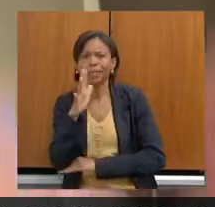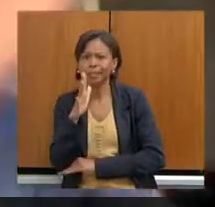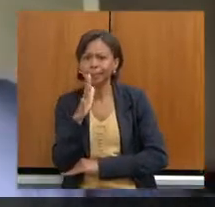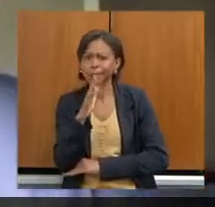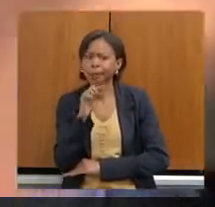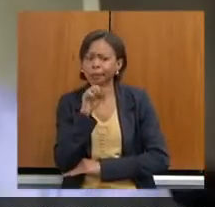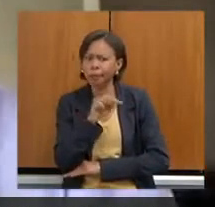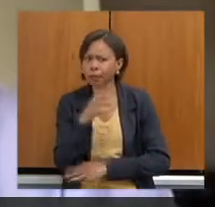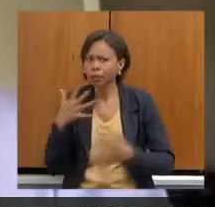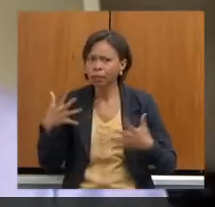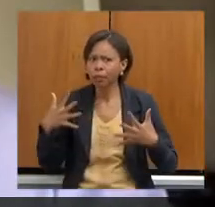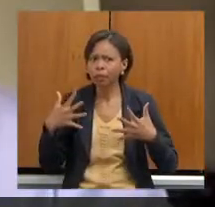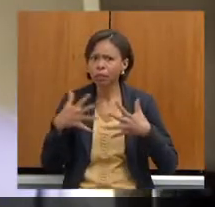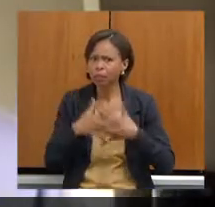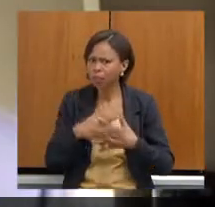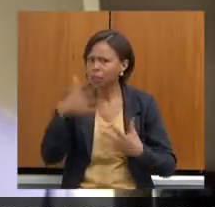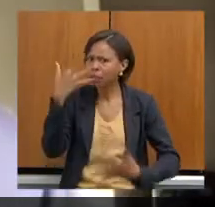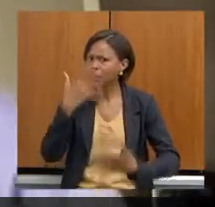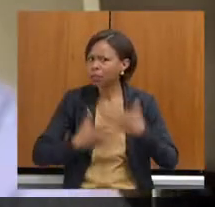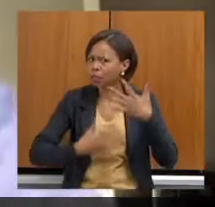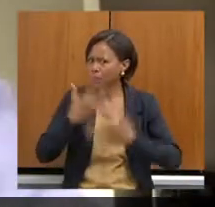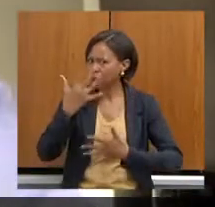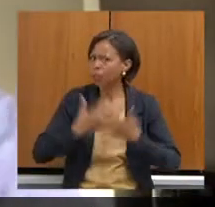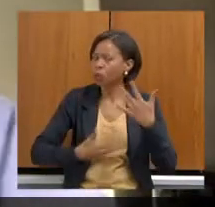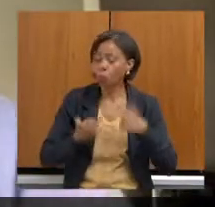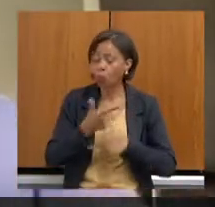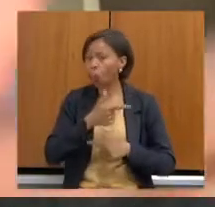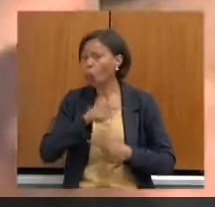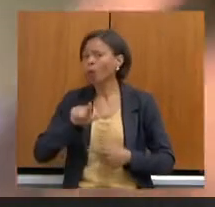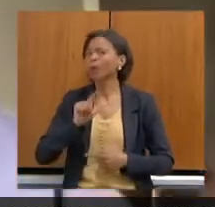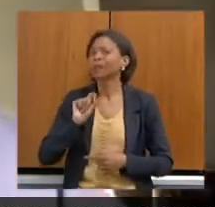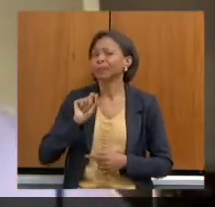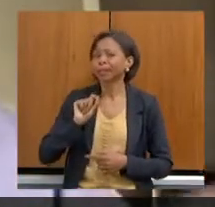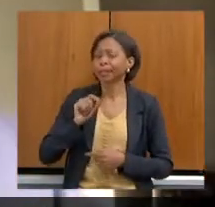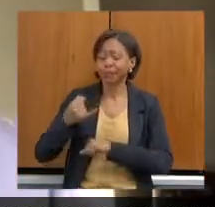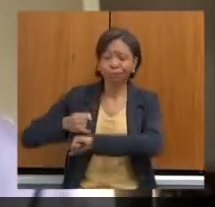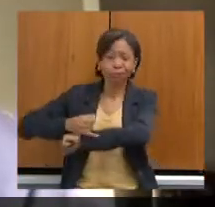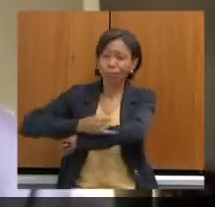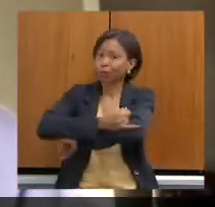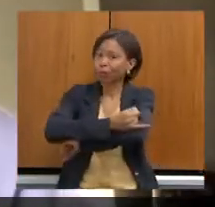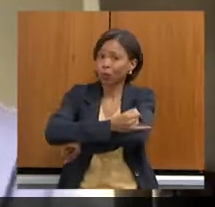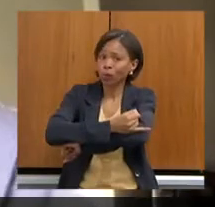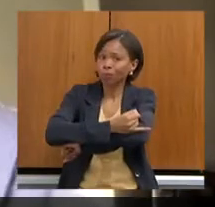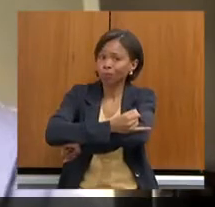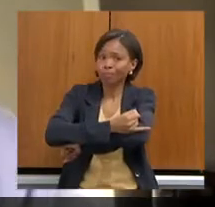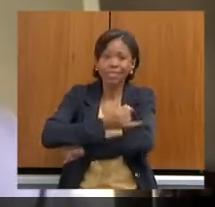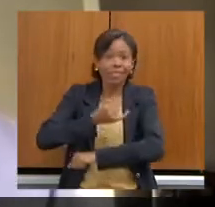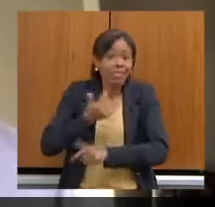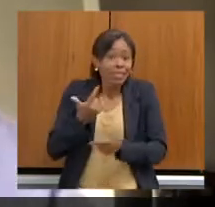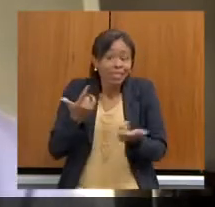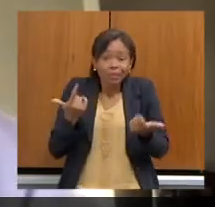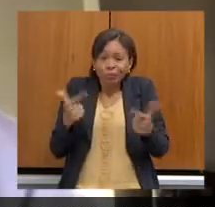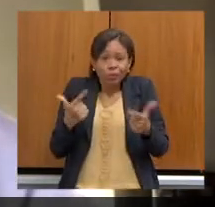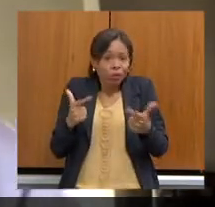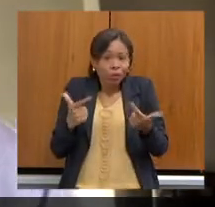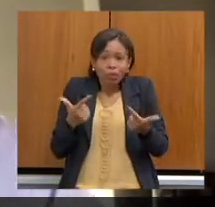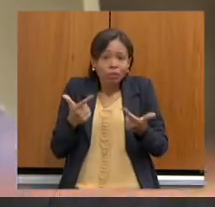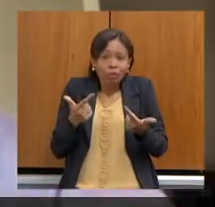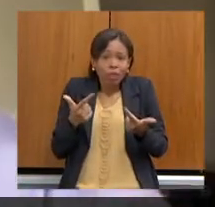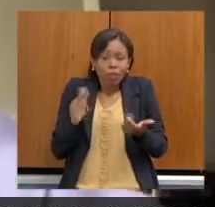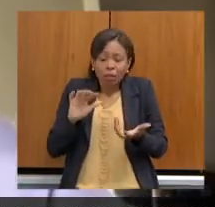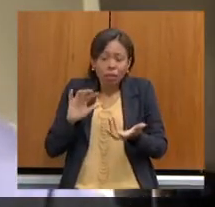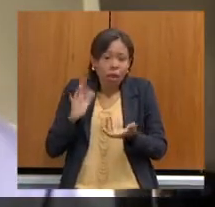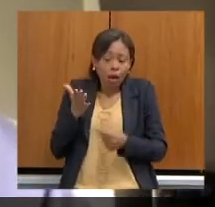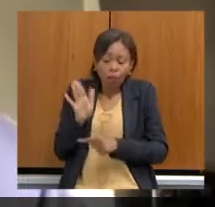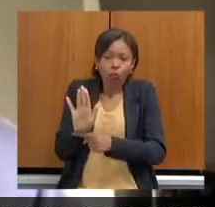e o outro e outro fogo amigo EA infraestrutura que não está dando conta de recuperar as estradas